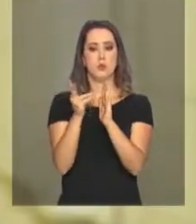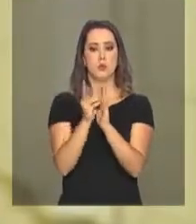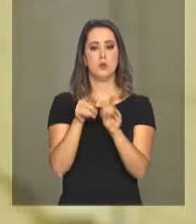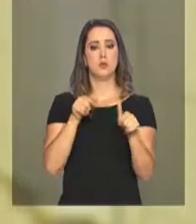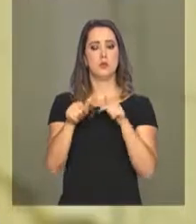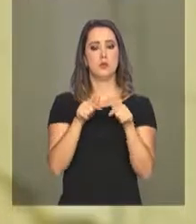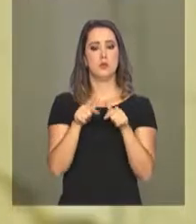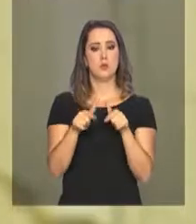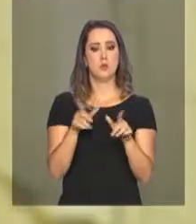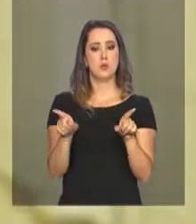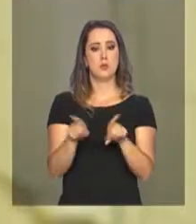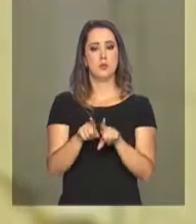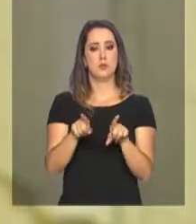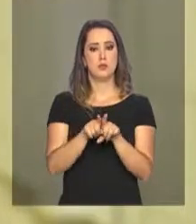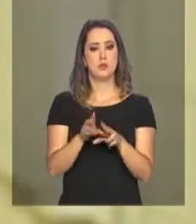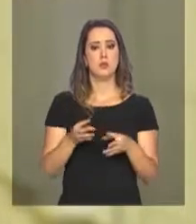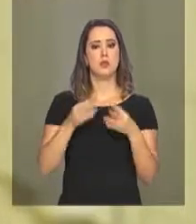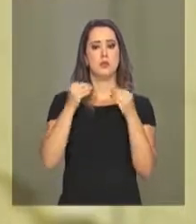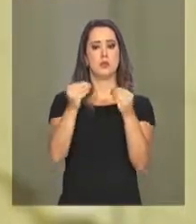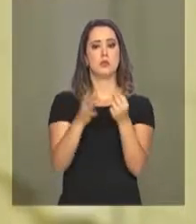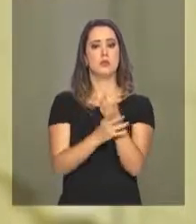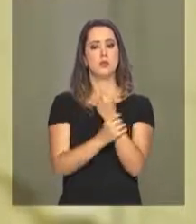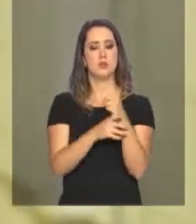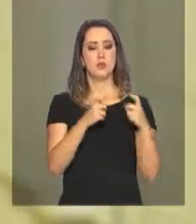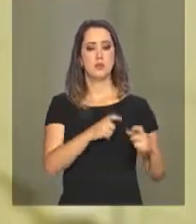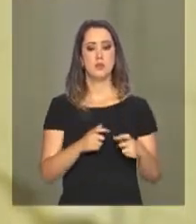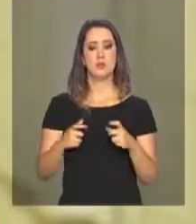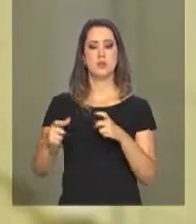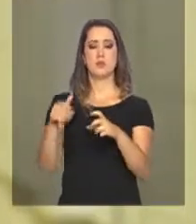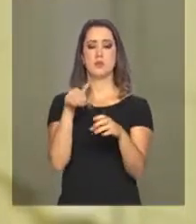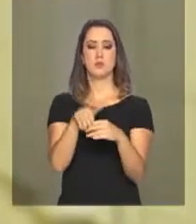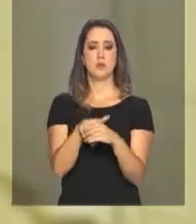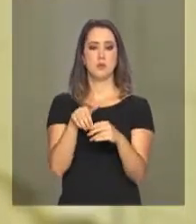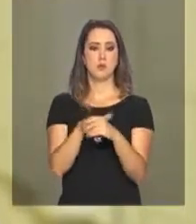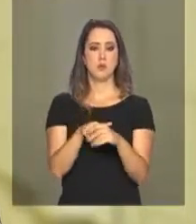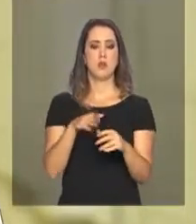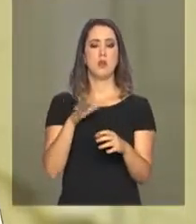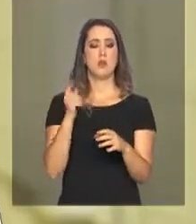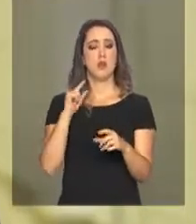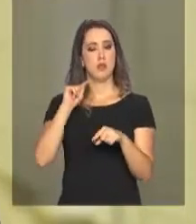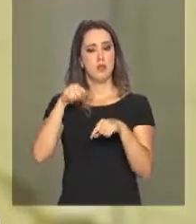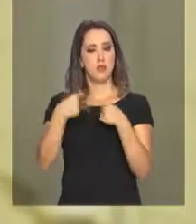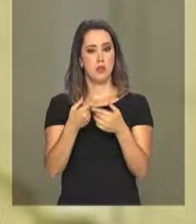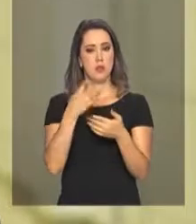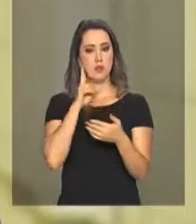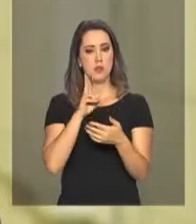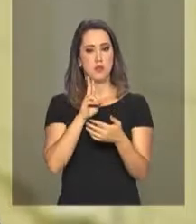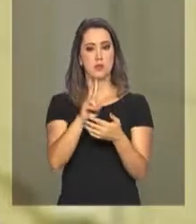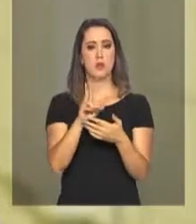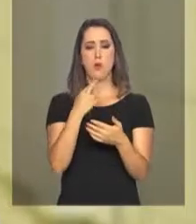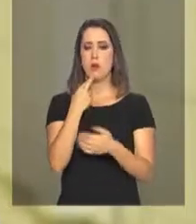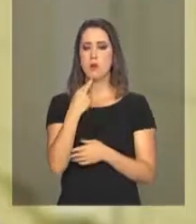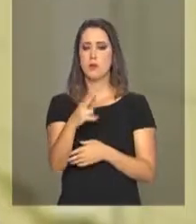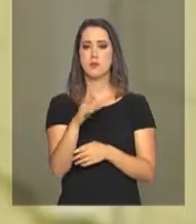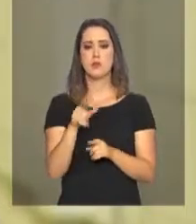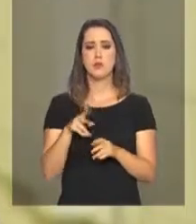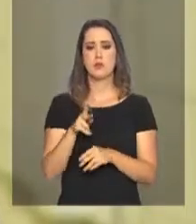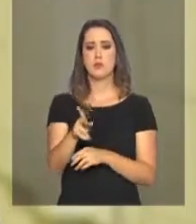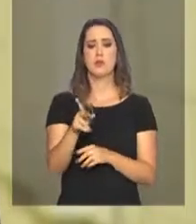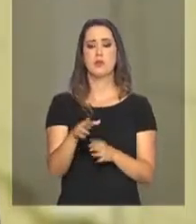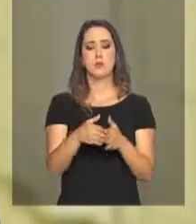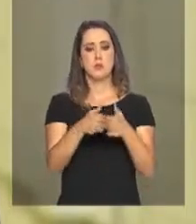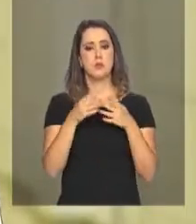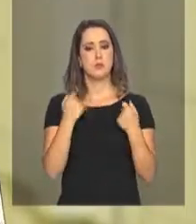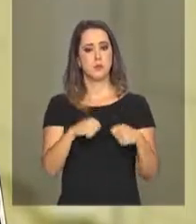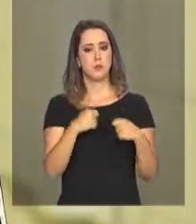também na garantia da segurança dos locais de votação e apuração dos resultados e sempre que for solicitado